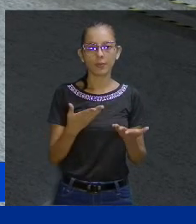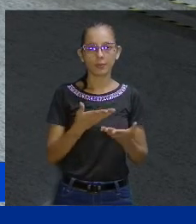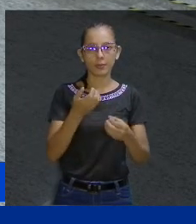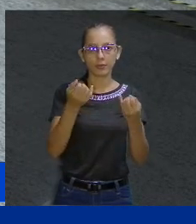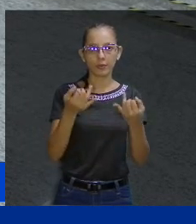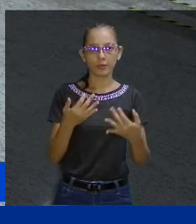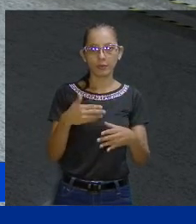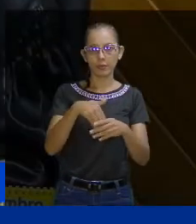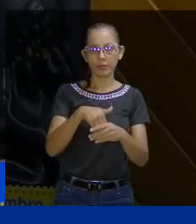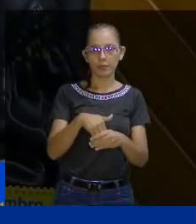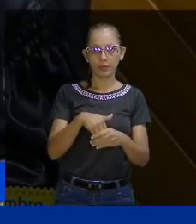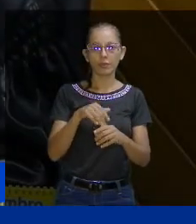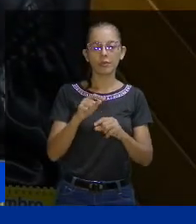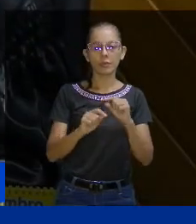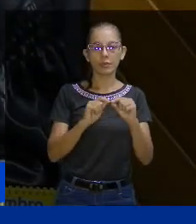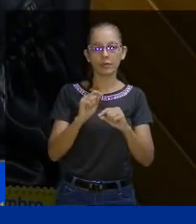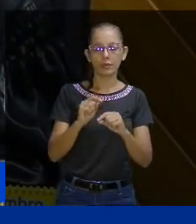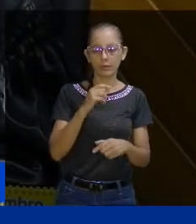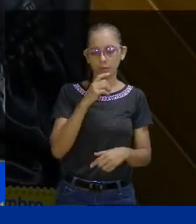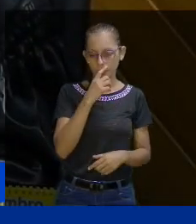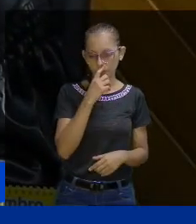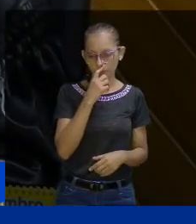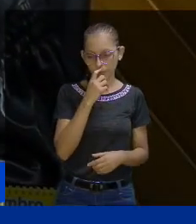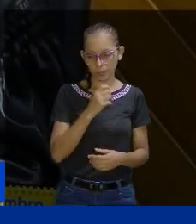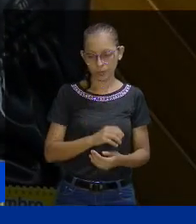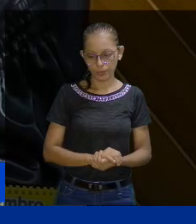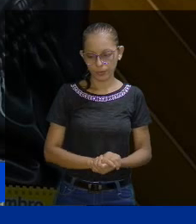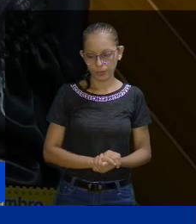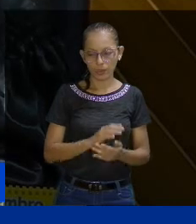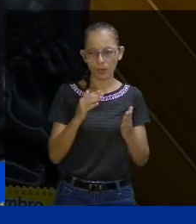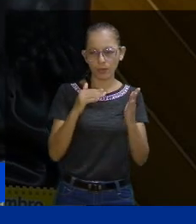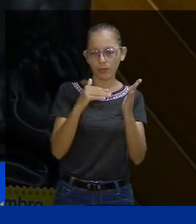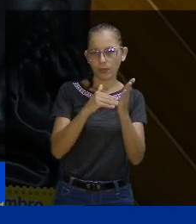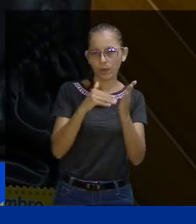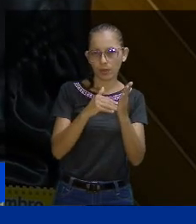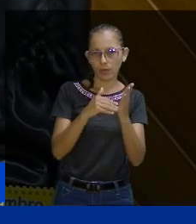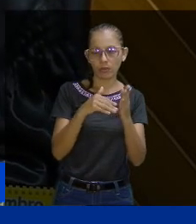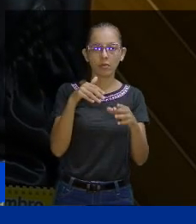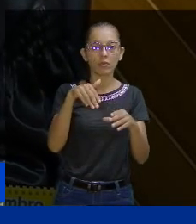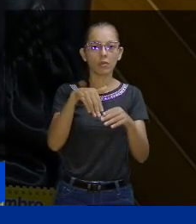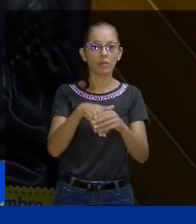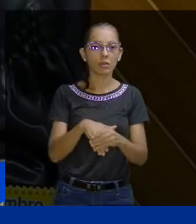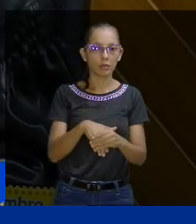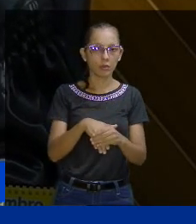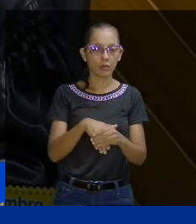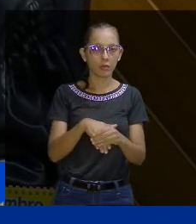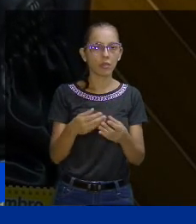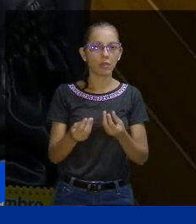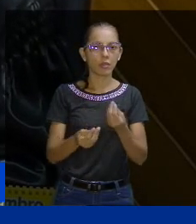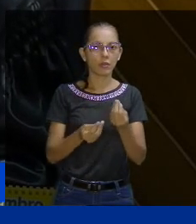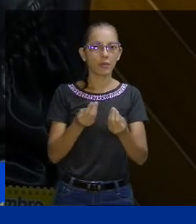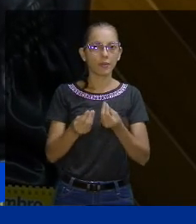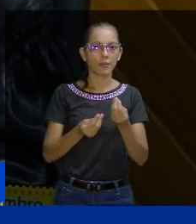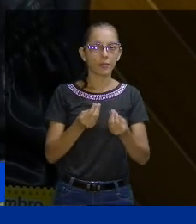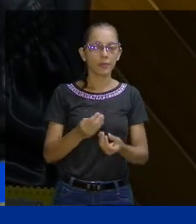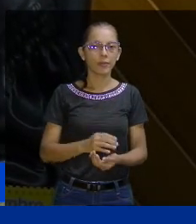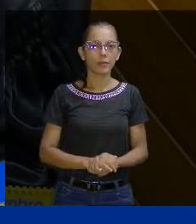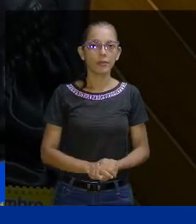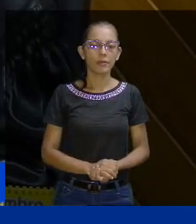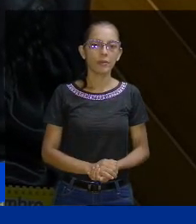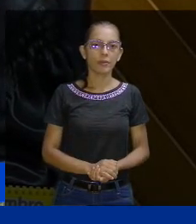Bom, com relação à parte final do meu voto, em que eu